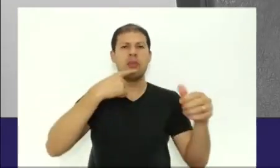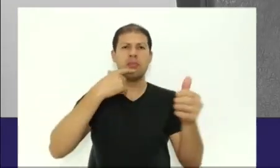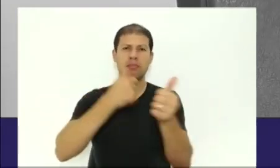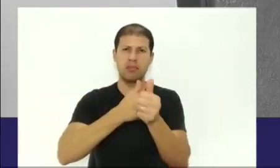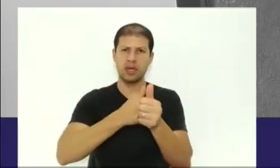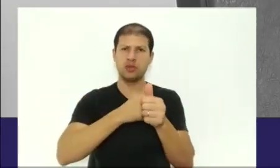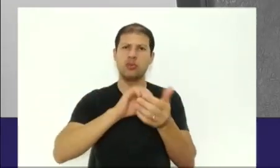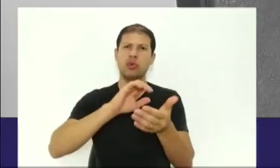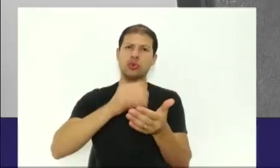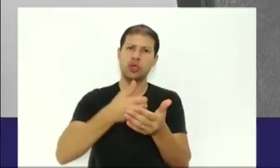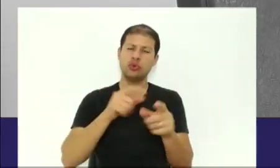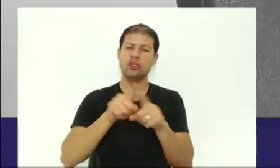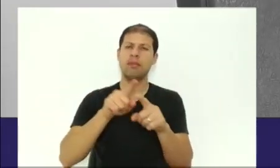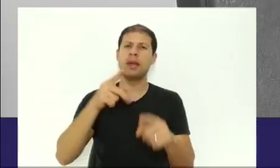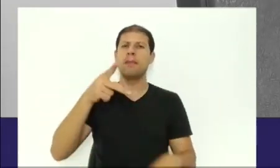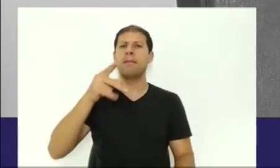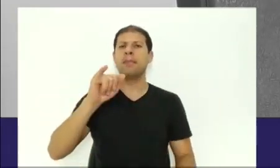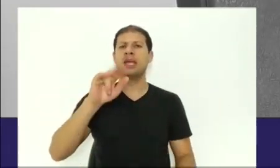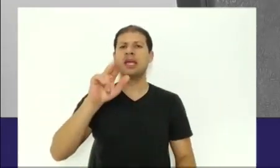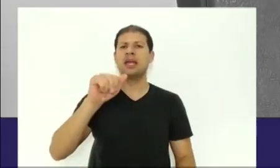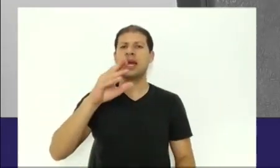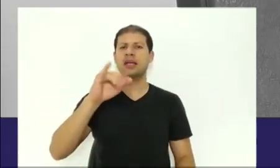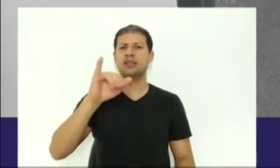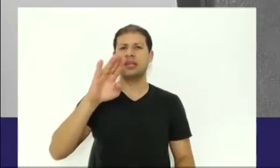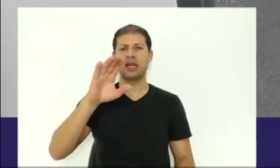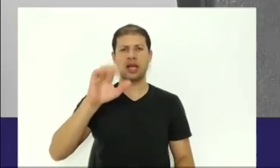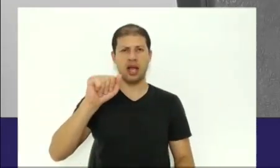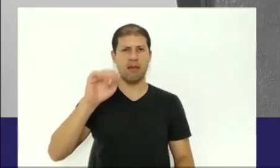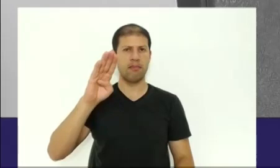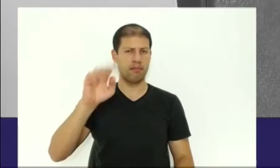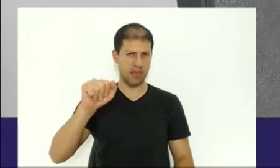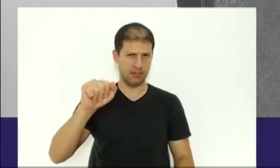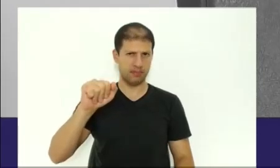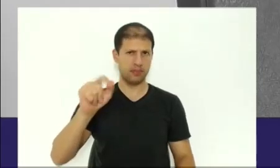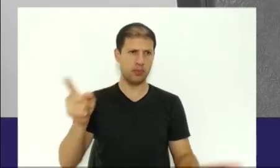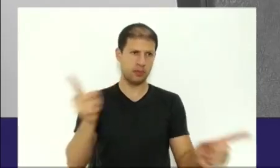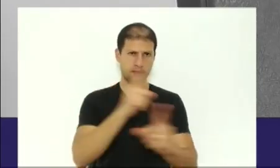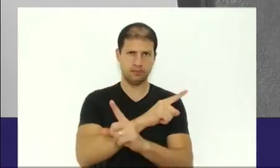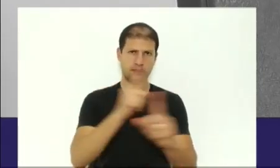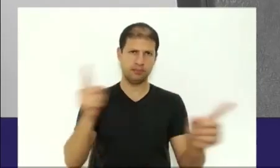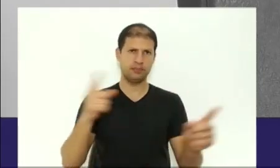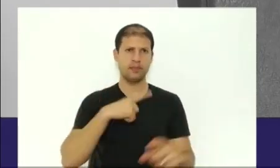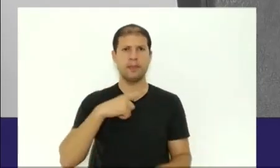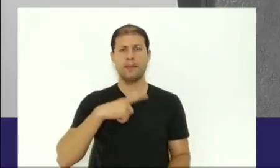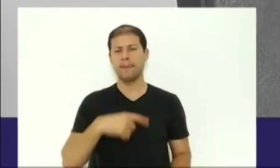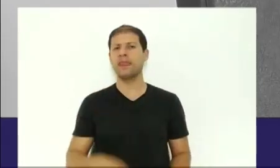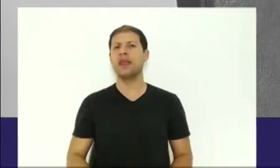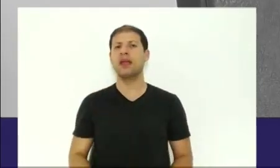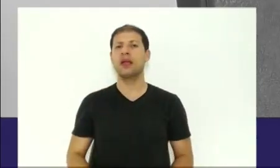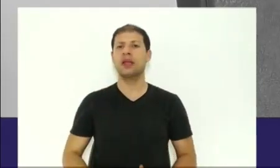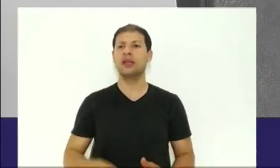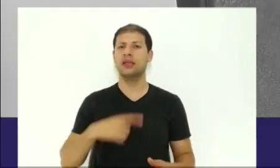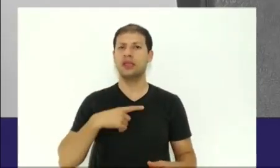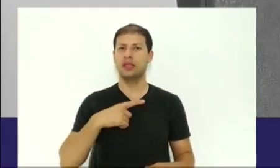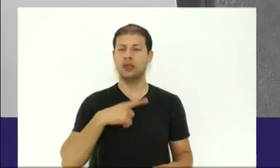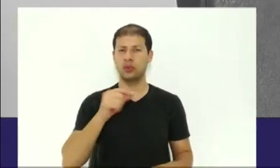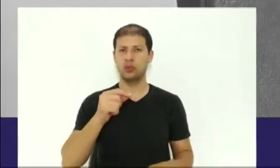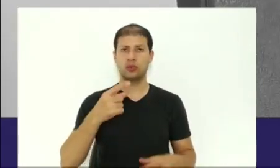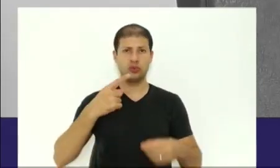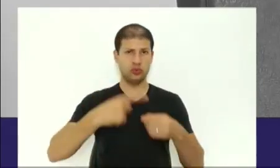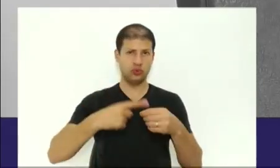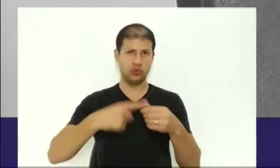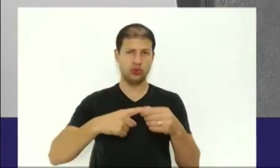e Piracicaba e vice-versa. Anhembi situa-se à margem esquerda do rio Tietê, confrontando-se com os municípios de Botucatu